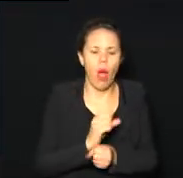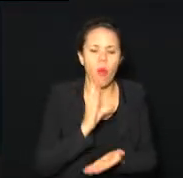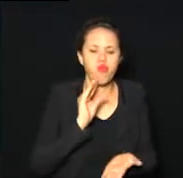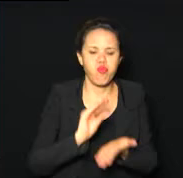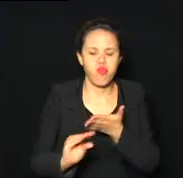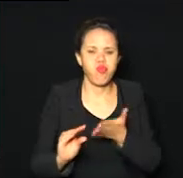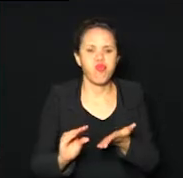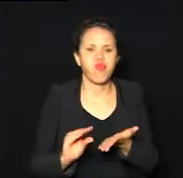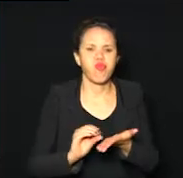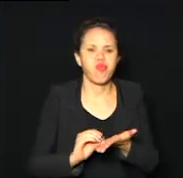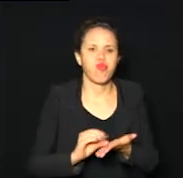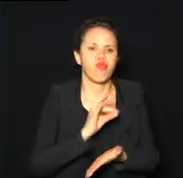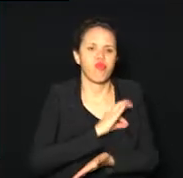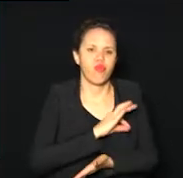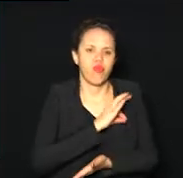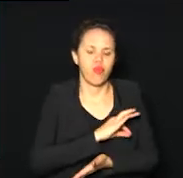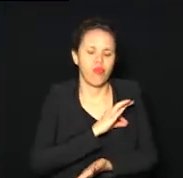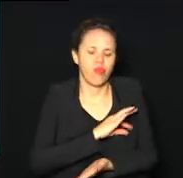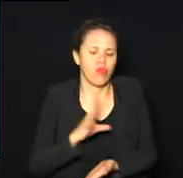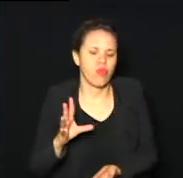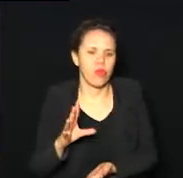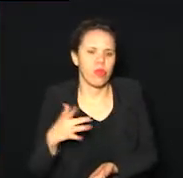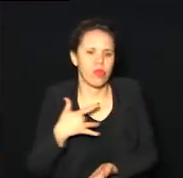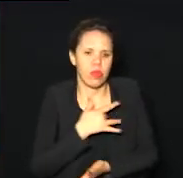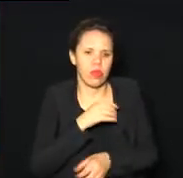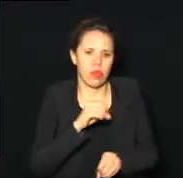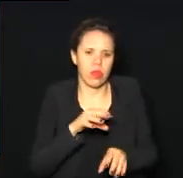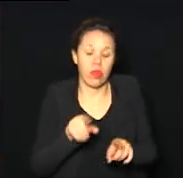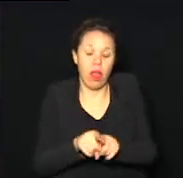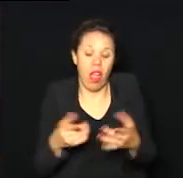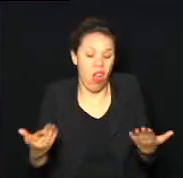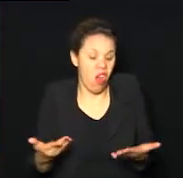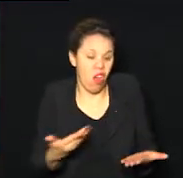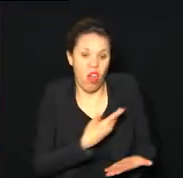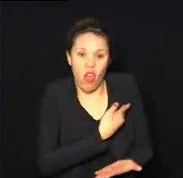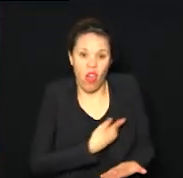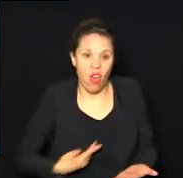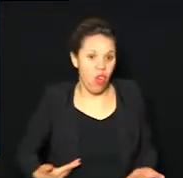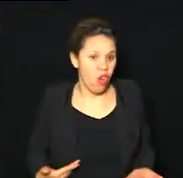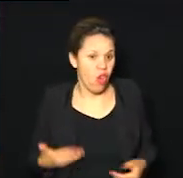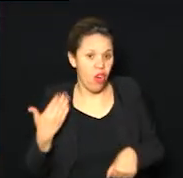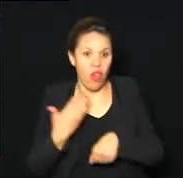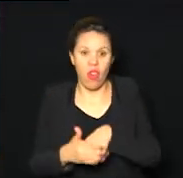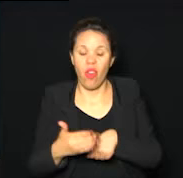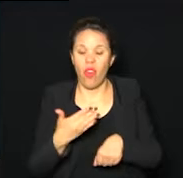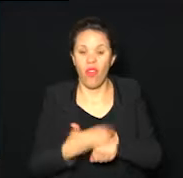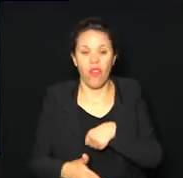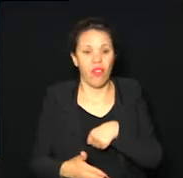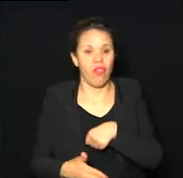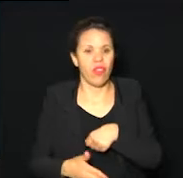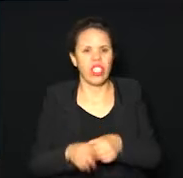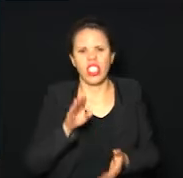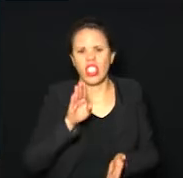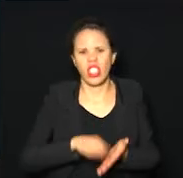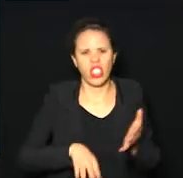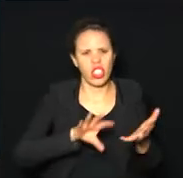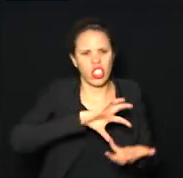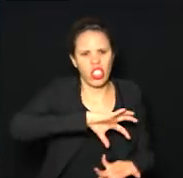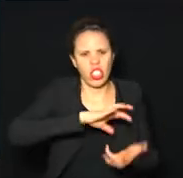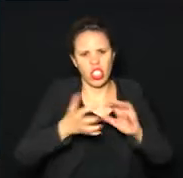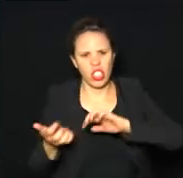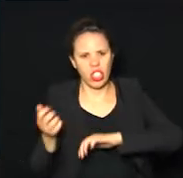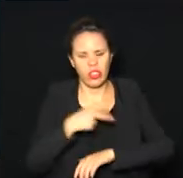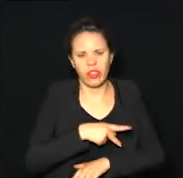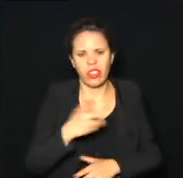saúde, e com esse governo que agora pratica as contras-reformas e retira